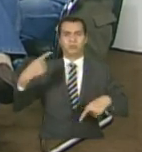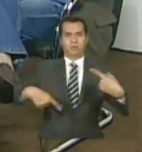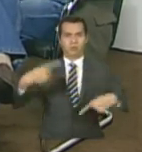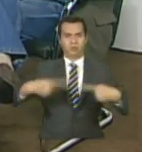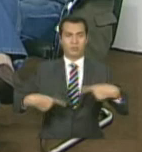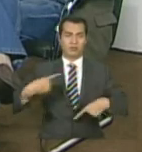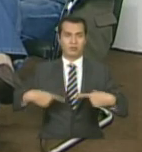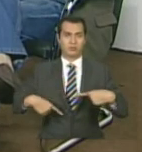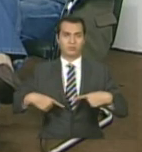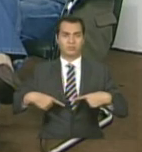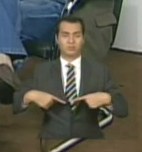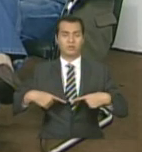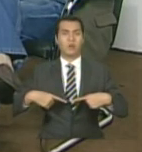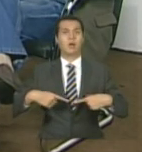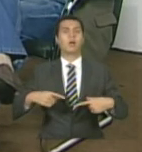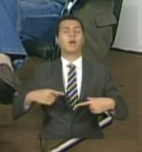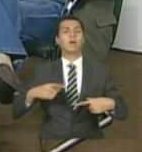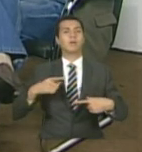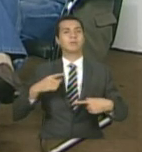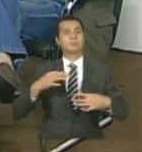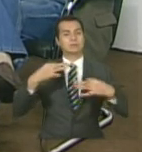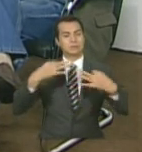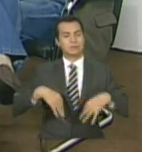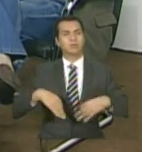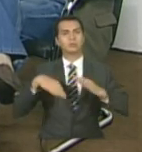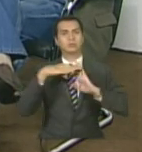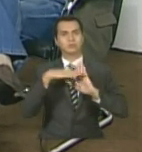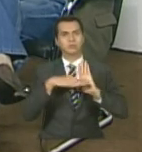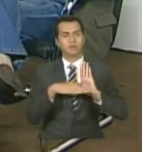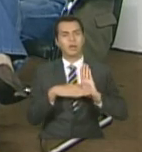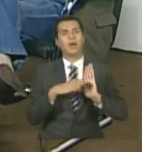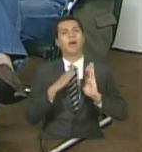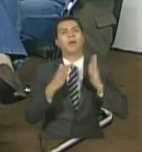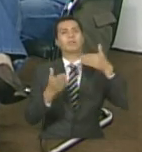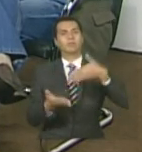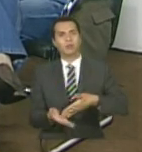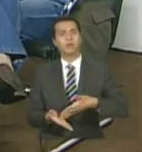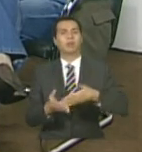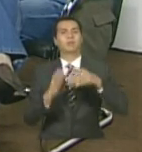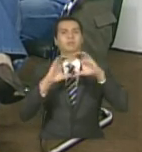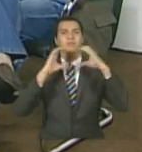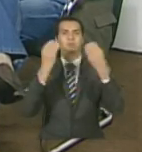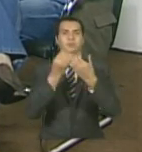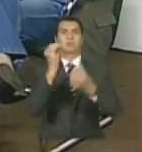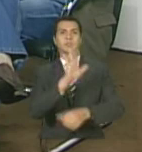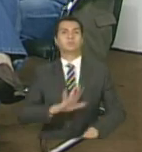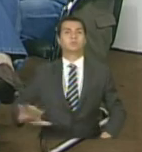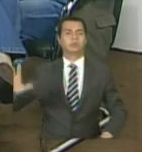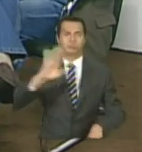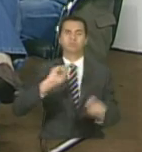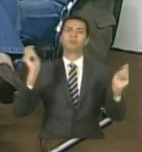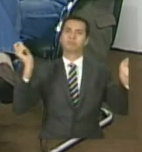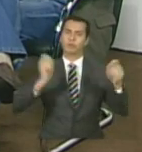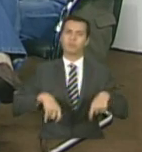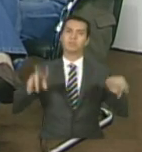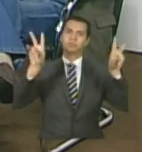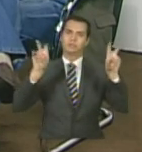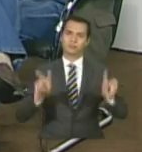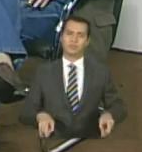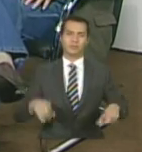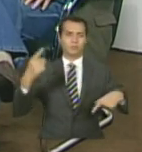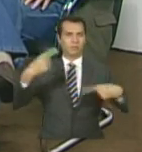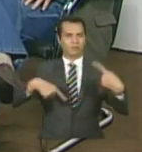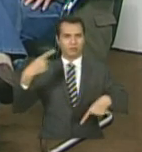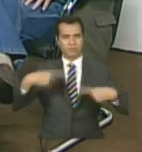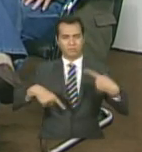acumular o debate na Conferência Nacional possa vir de uma forma mais sistematizada, né? Portanto, os eixos que